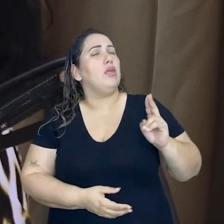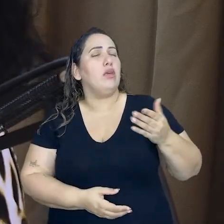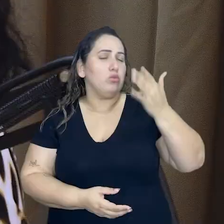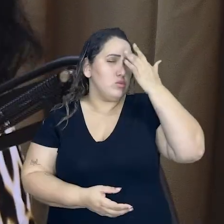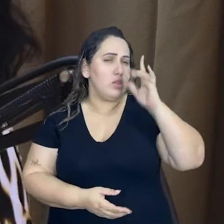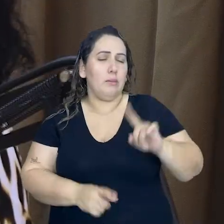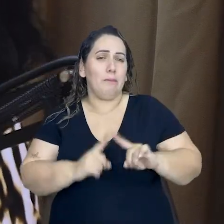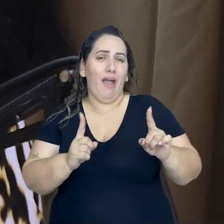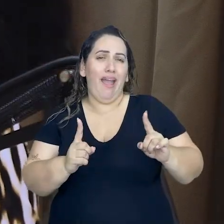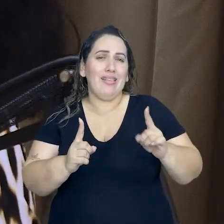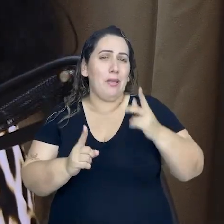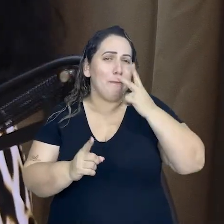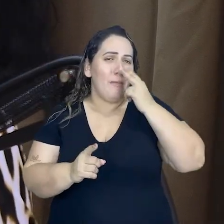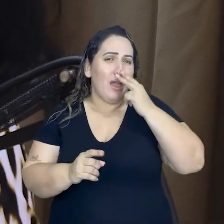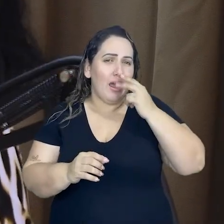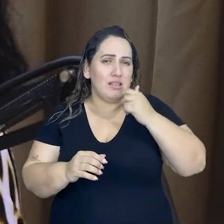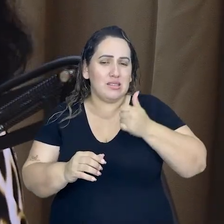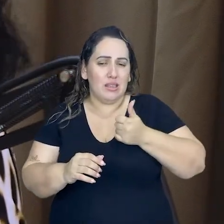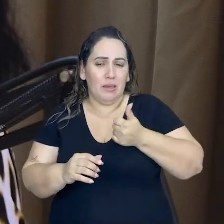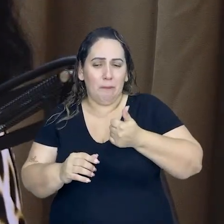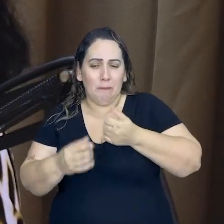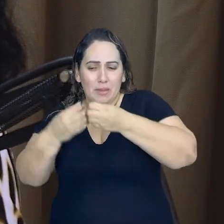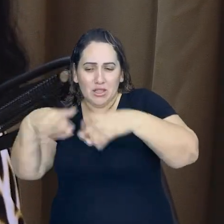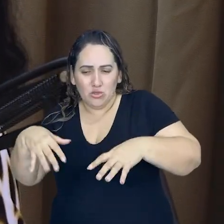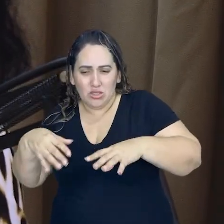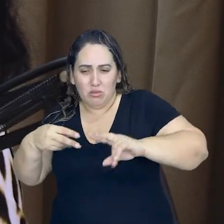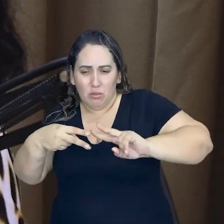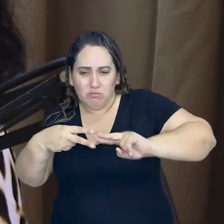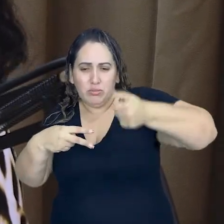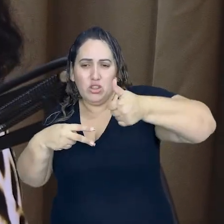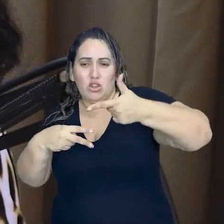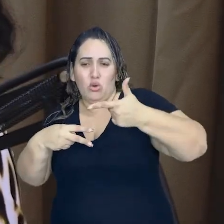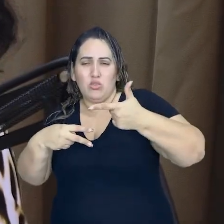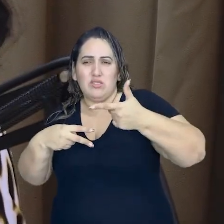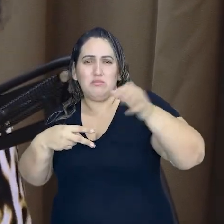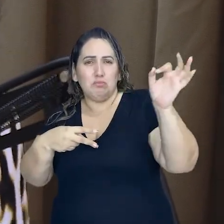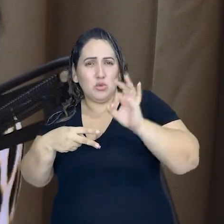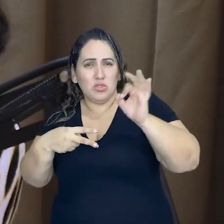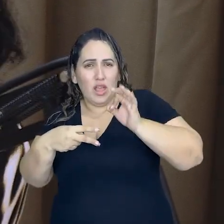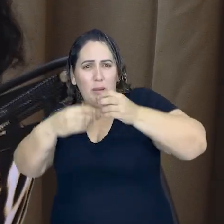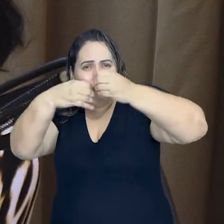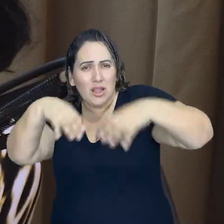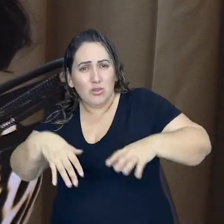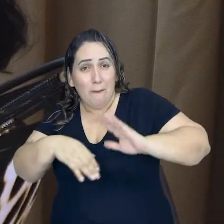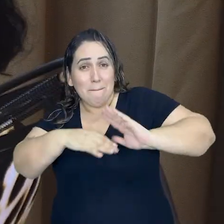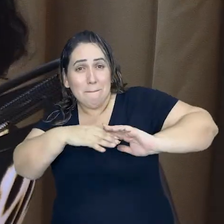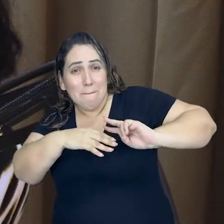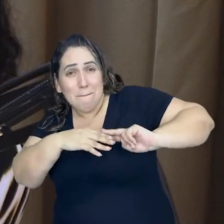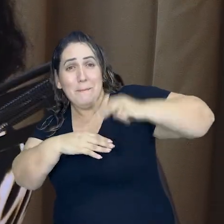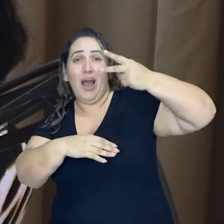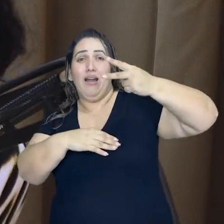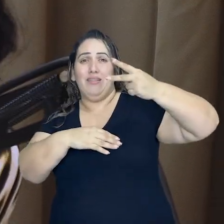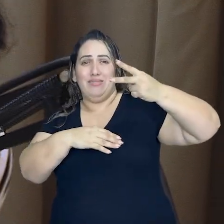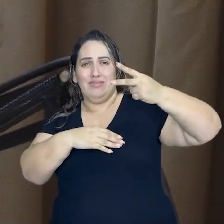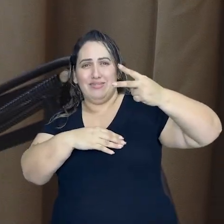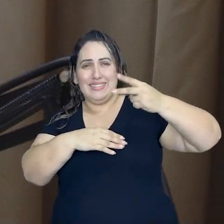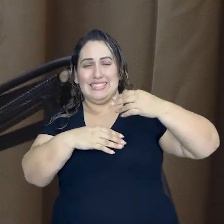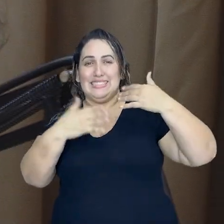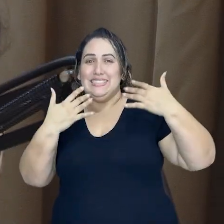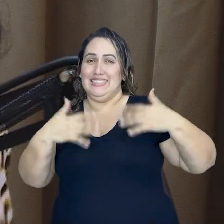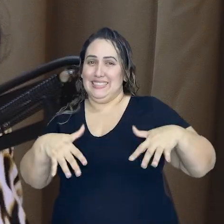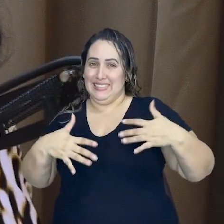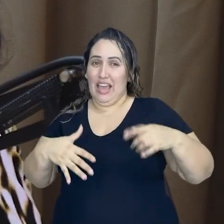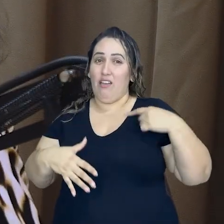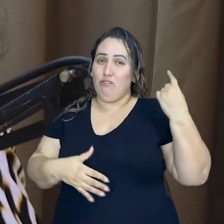deveria. 12,5%, né? 12,5%, obrigada, Lígia. 12,5% do que deveria ter aplicado. Aí você imagina que não